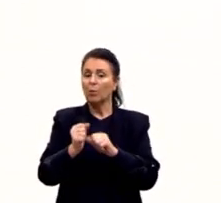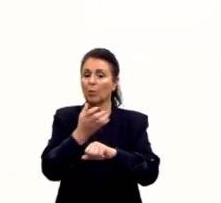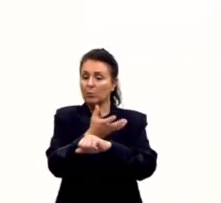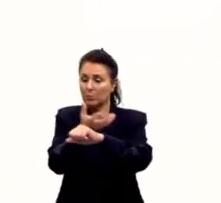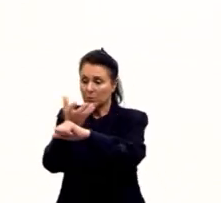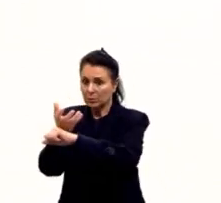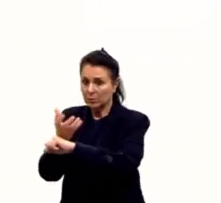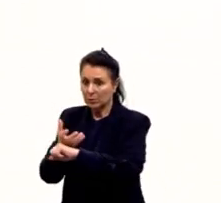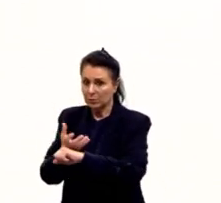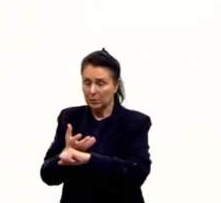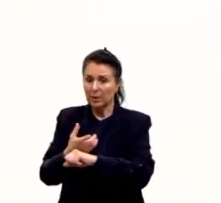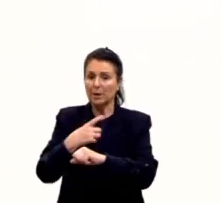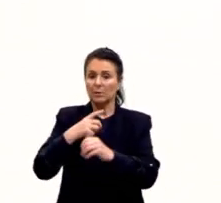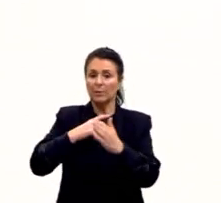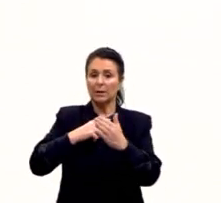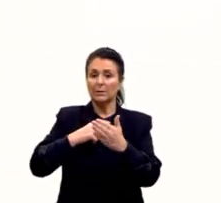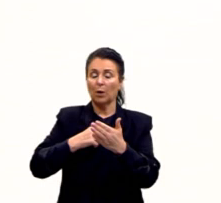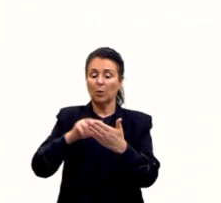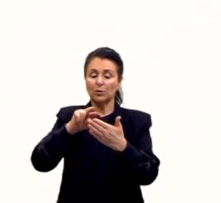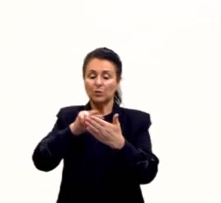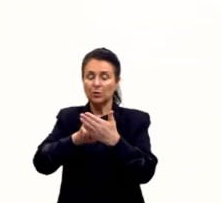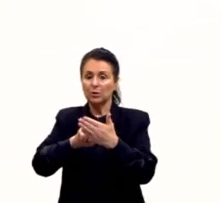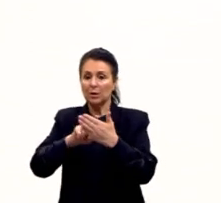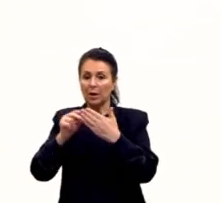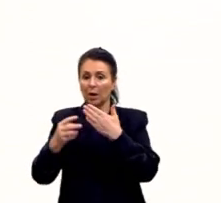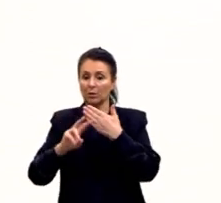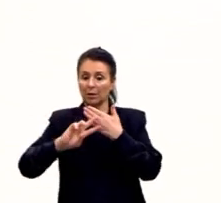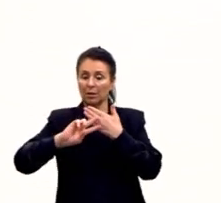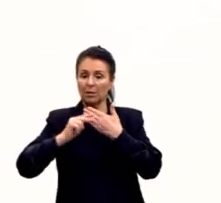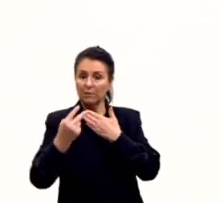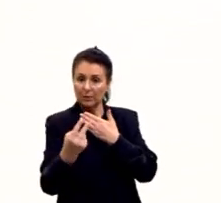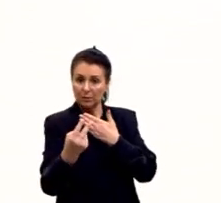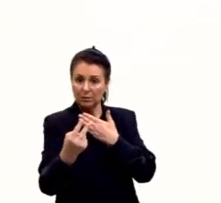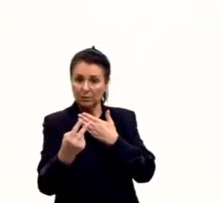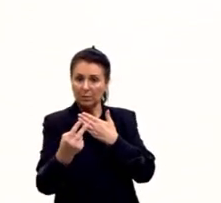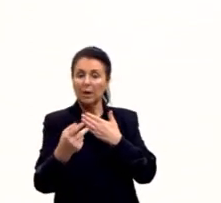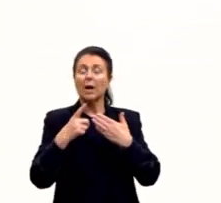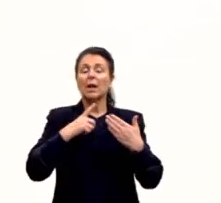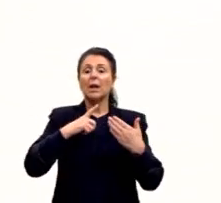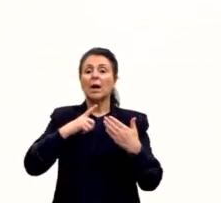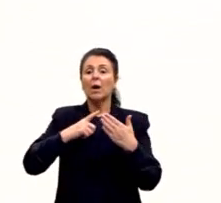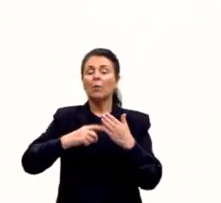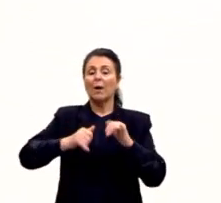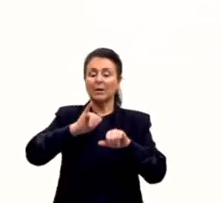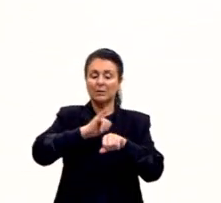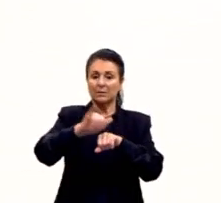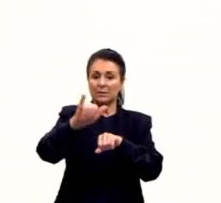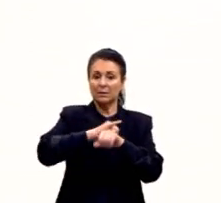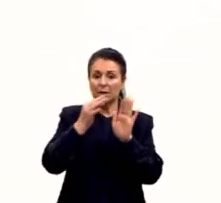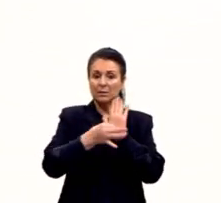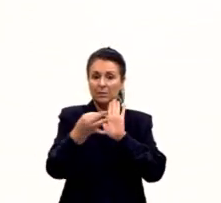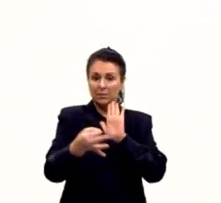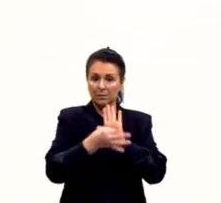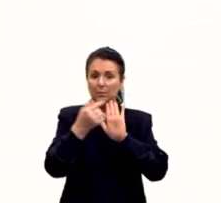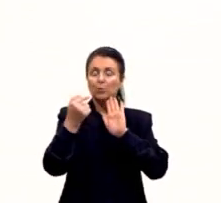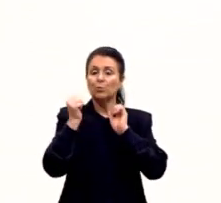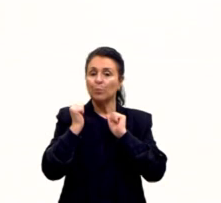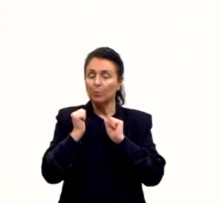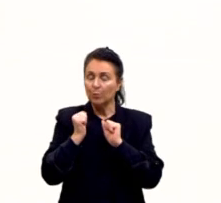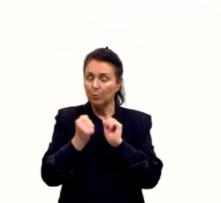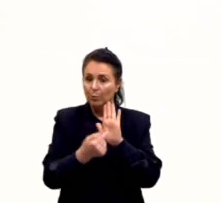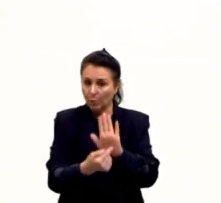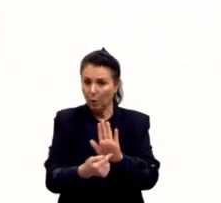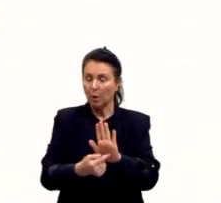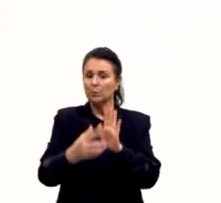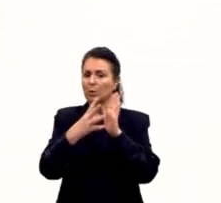esse argumento de causa e efeito ele é muito comum como uma estratégia argumentativa porque nele a gente apresenta os modelos os